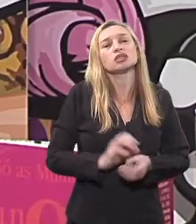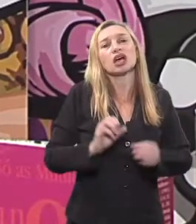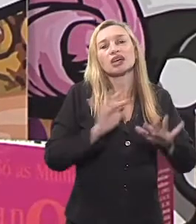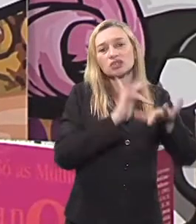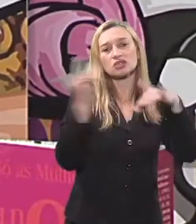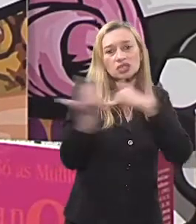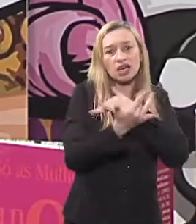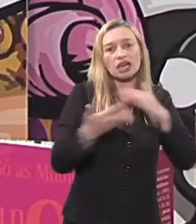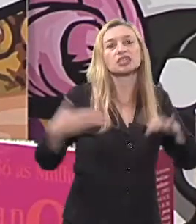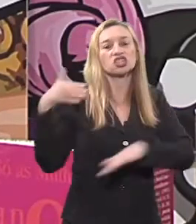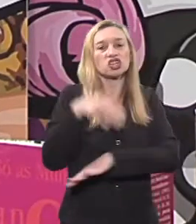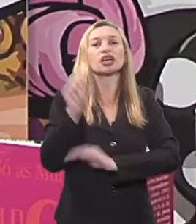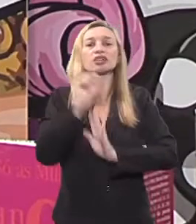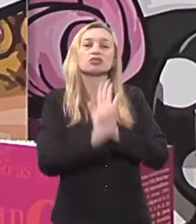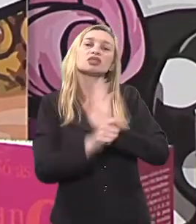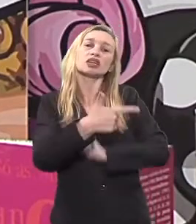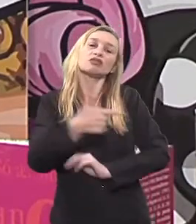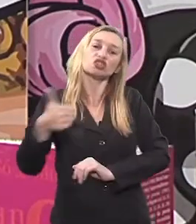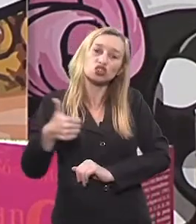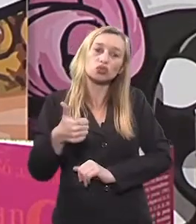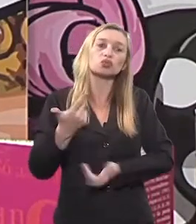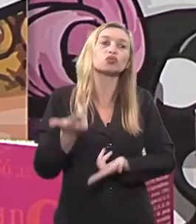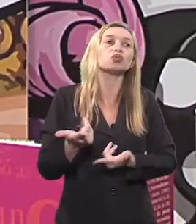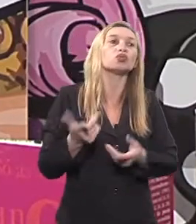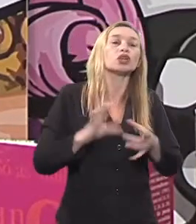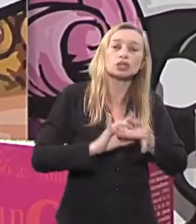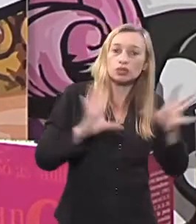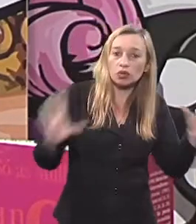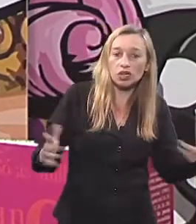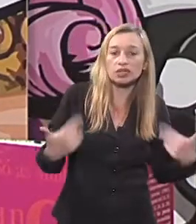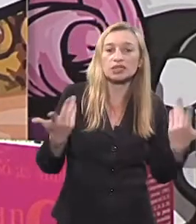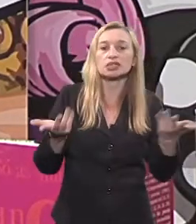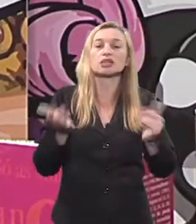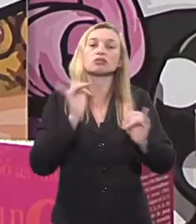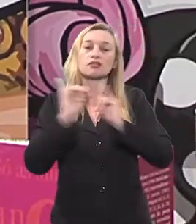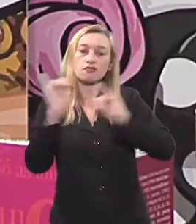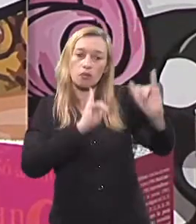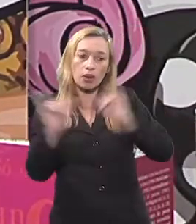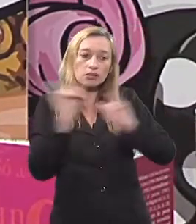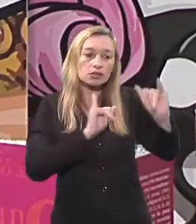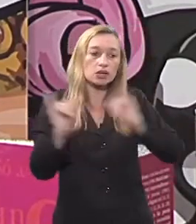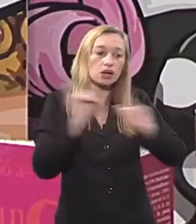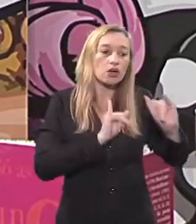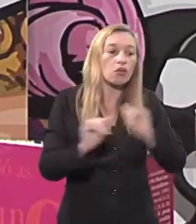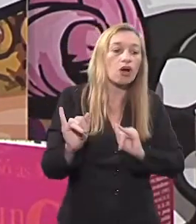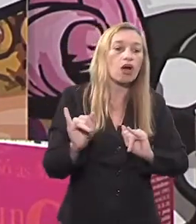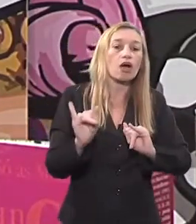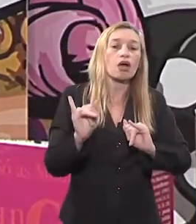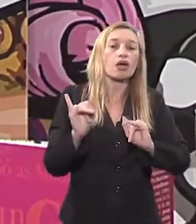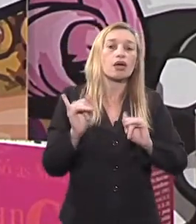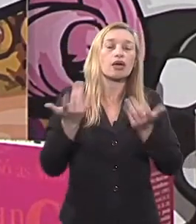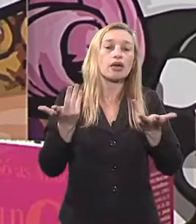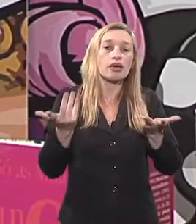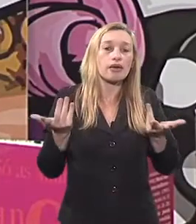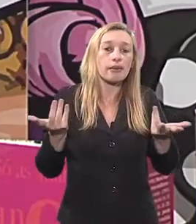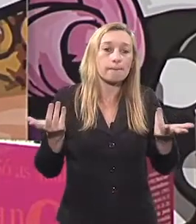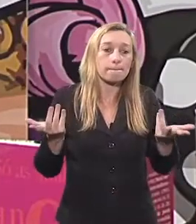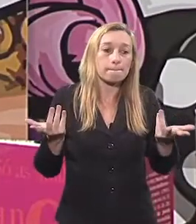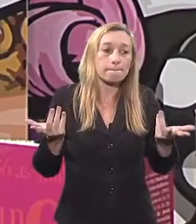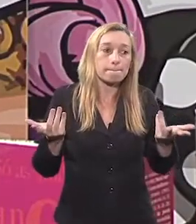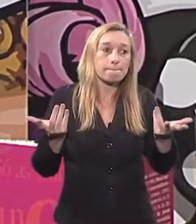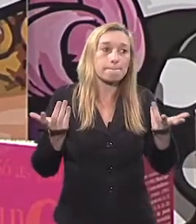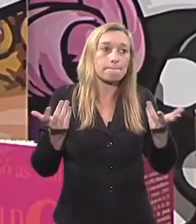das redes sociais, a chegada do século XXI, a democratização aí da informação de uma forma